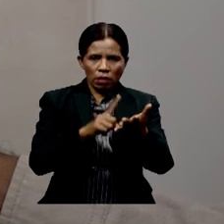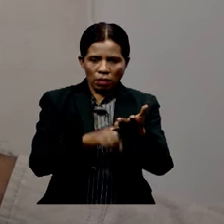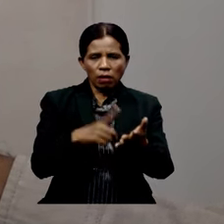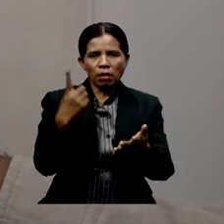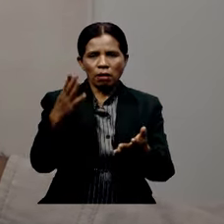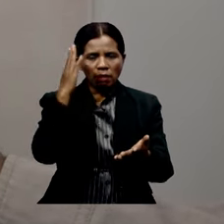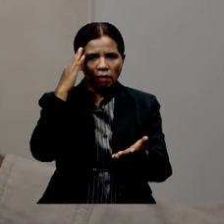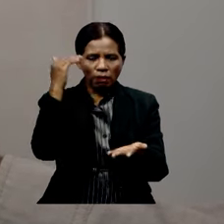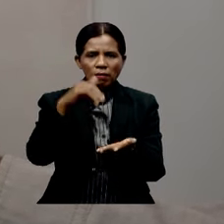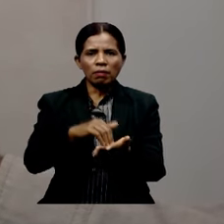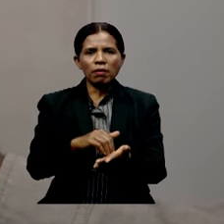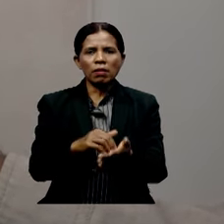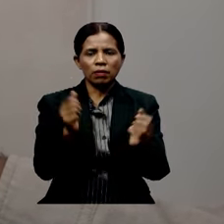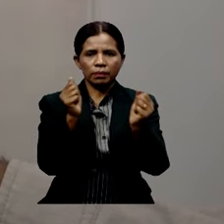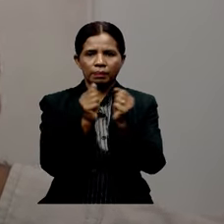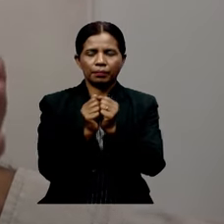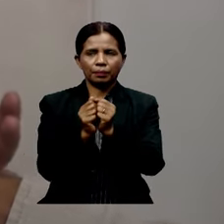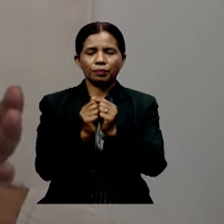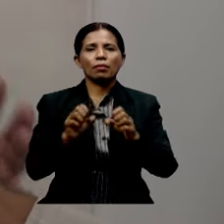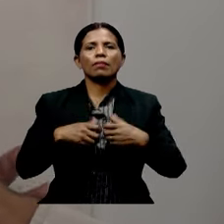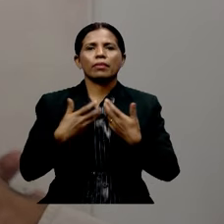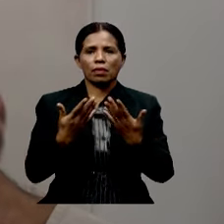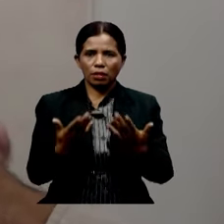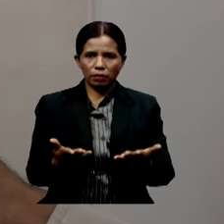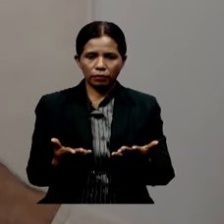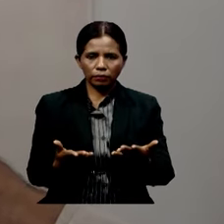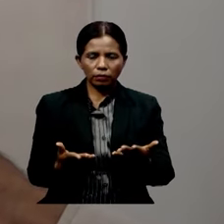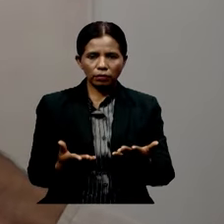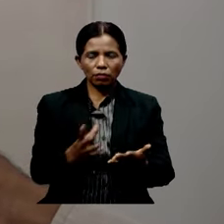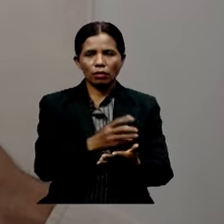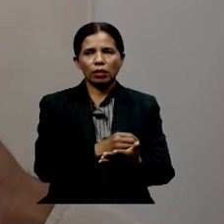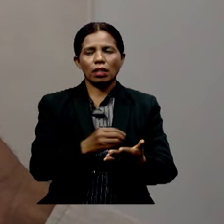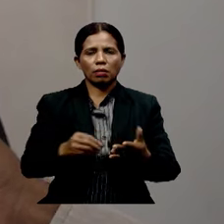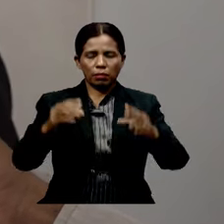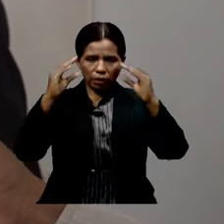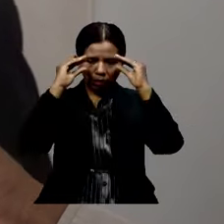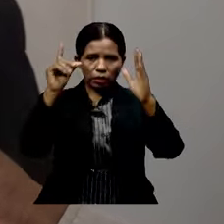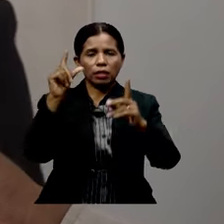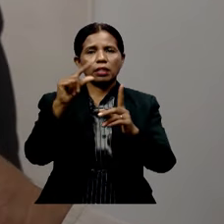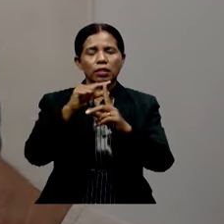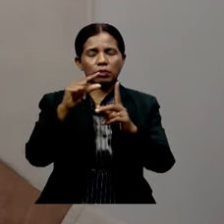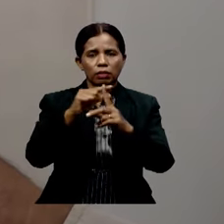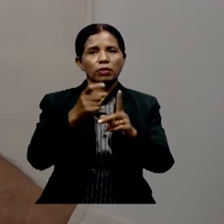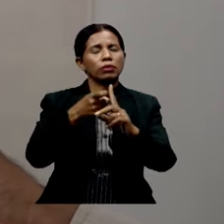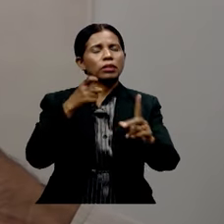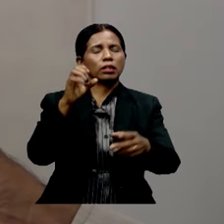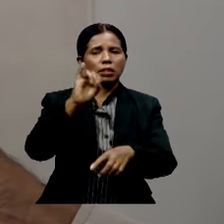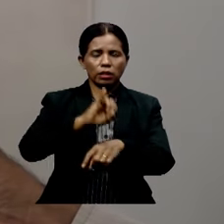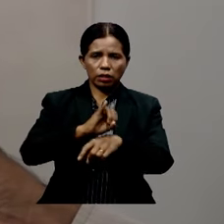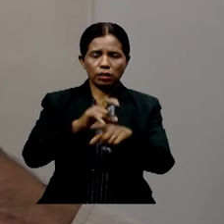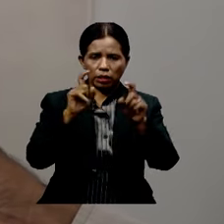reflete entre o insa posição doutrina igreja nia ne be tem que hanesa